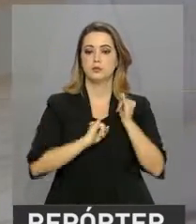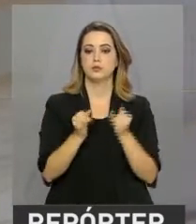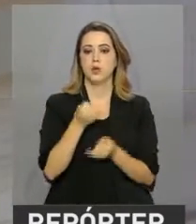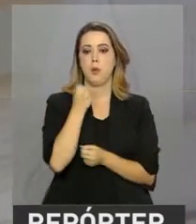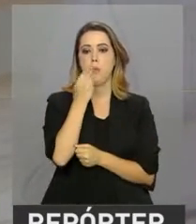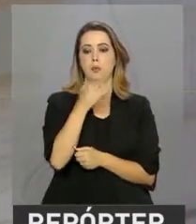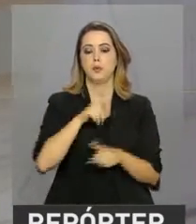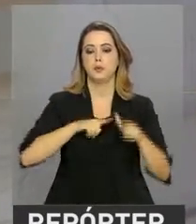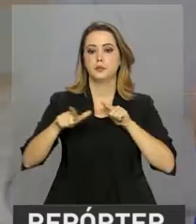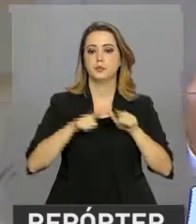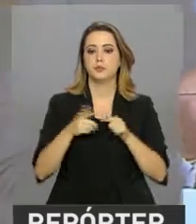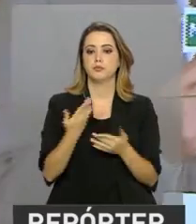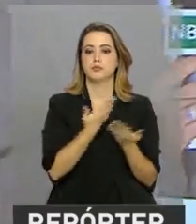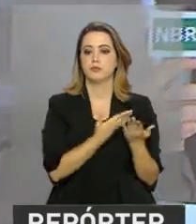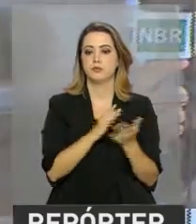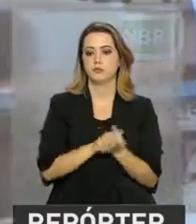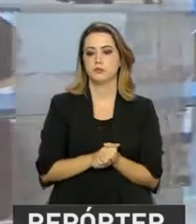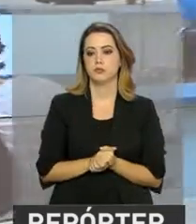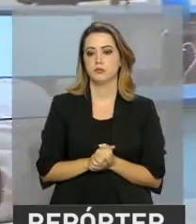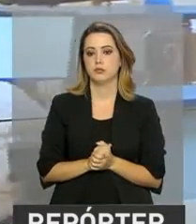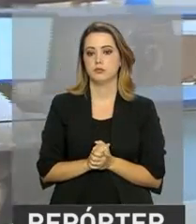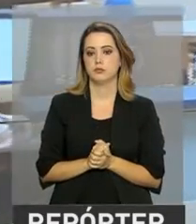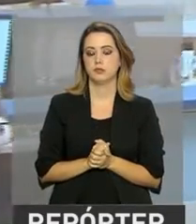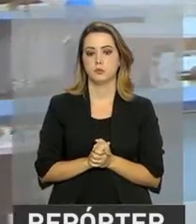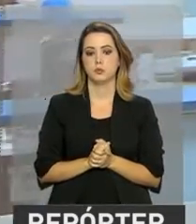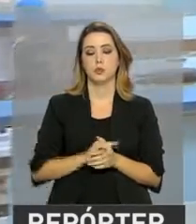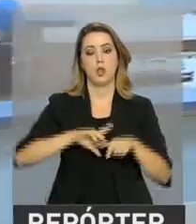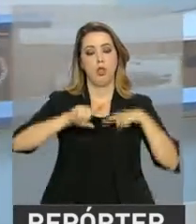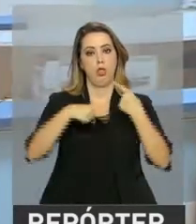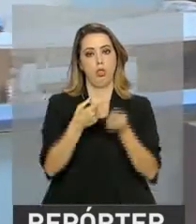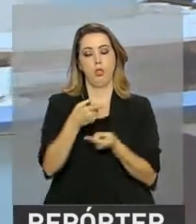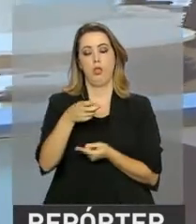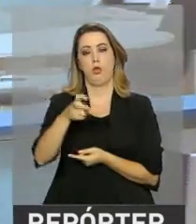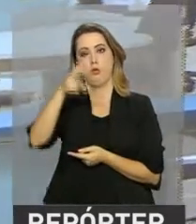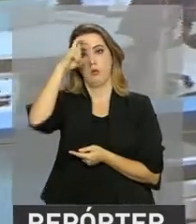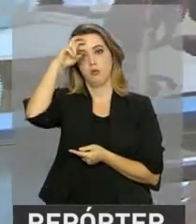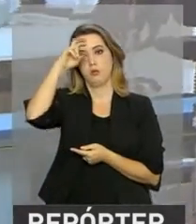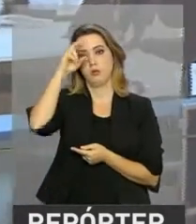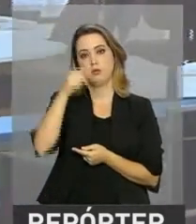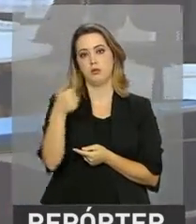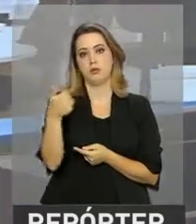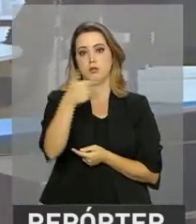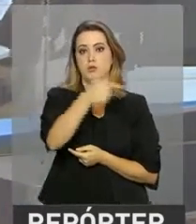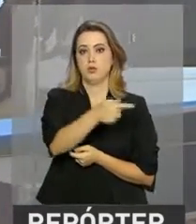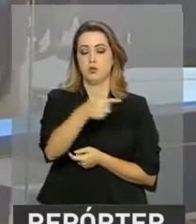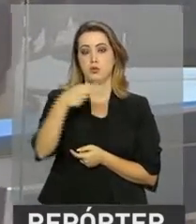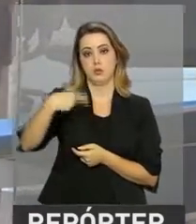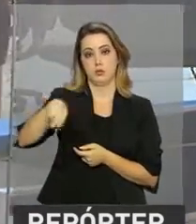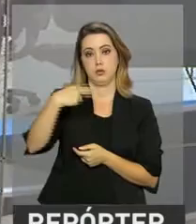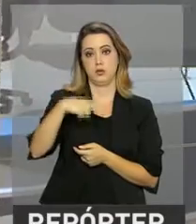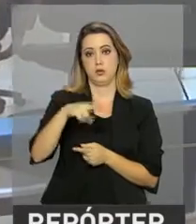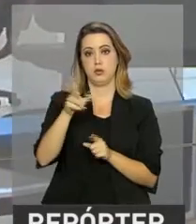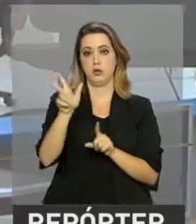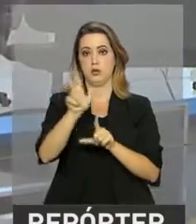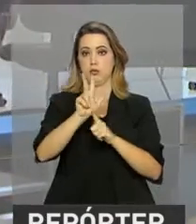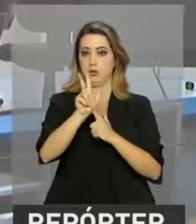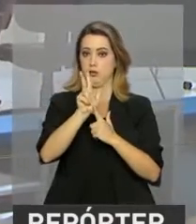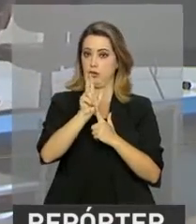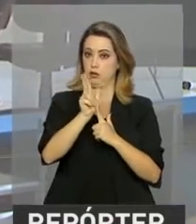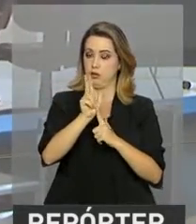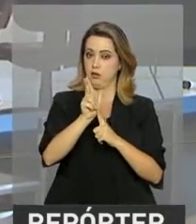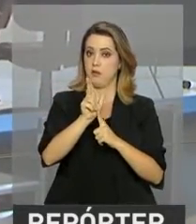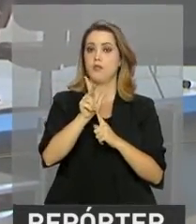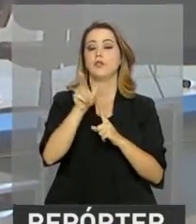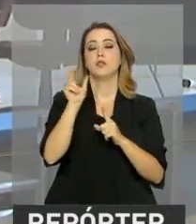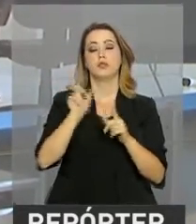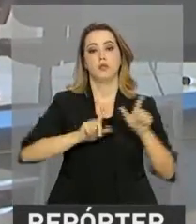informações. Bom trabalho para você aí no Palácio do Planalto. E na próxima quinta-feira, 17 de novembro, o sinal analógico de TV vai ser desligado